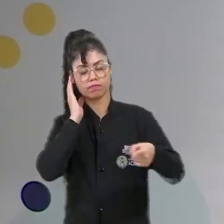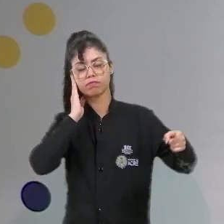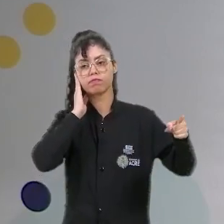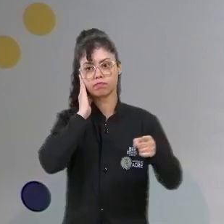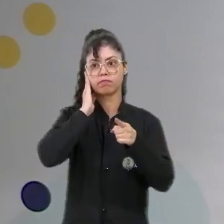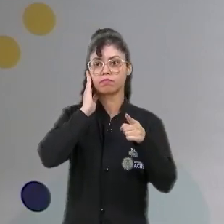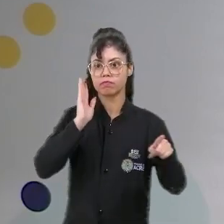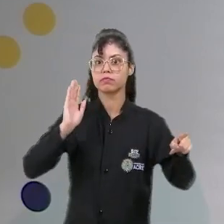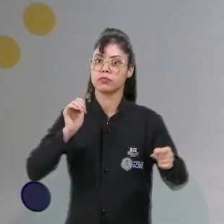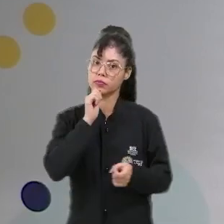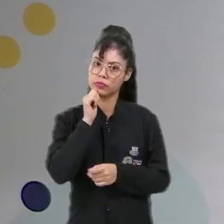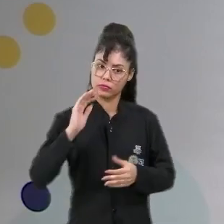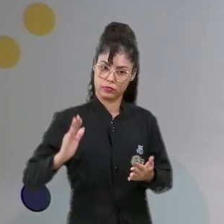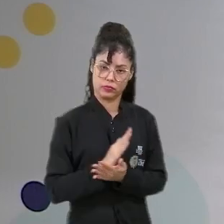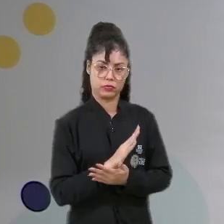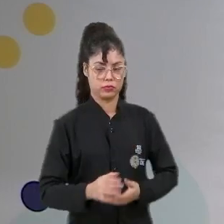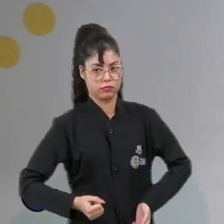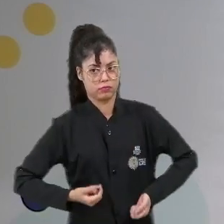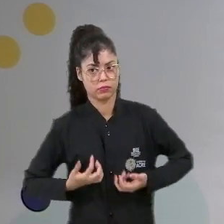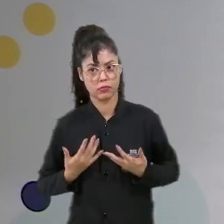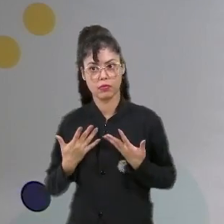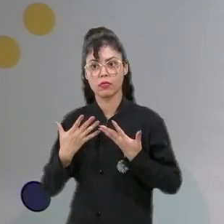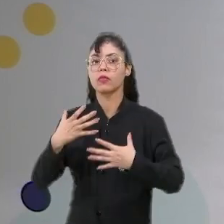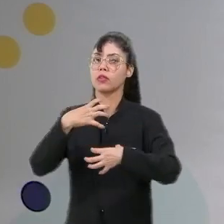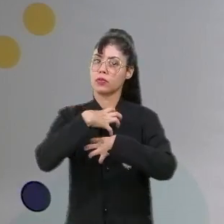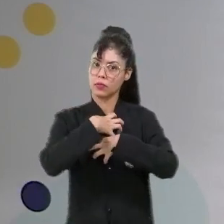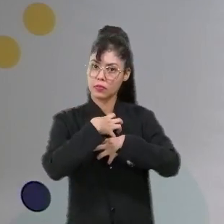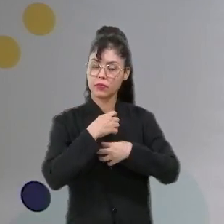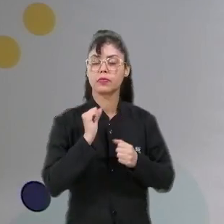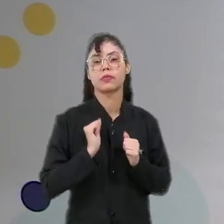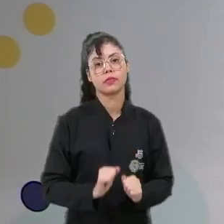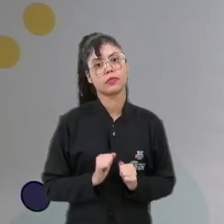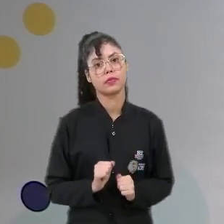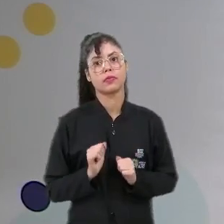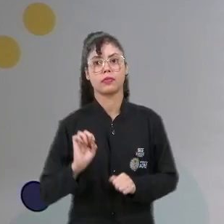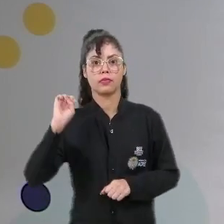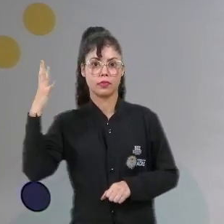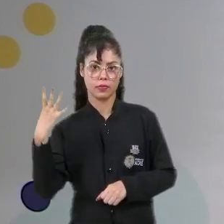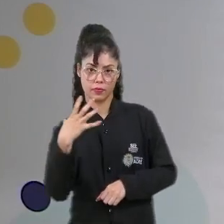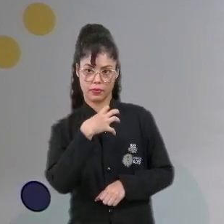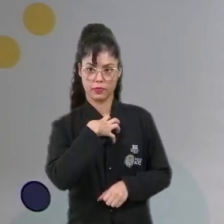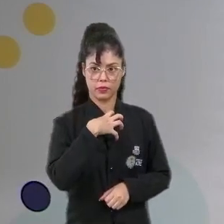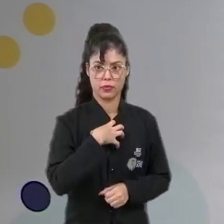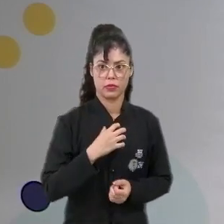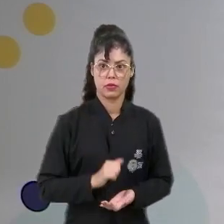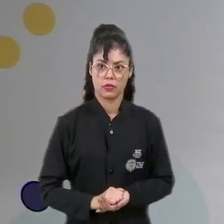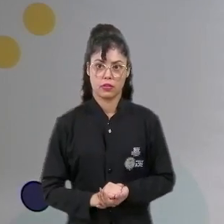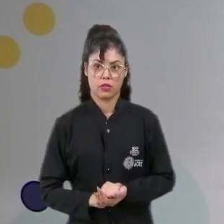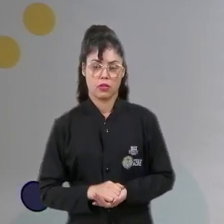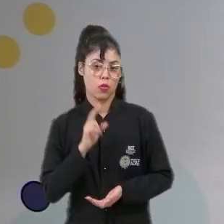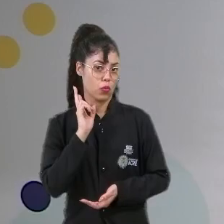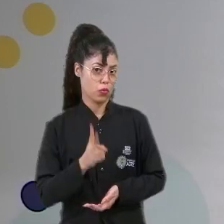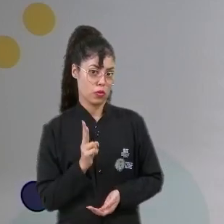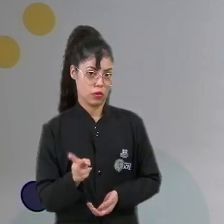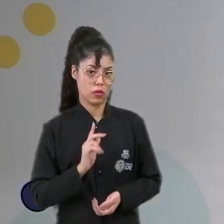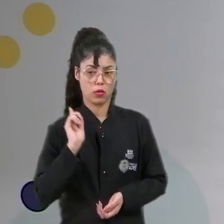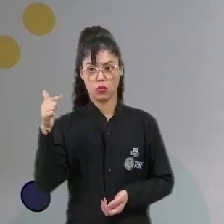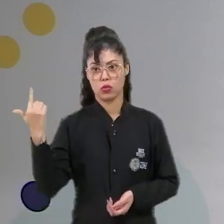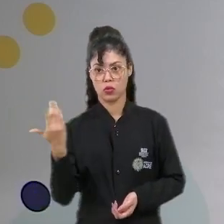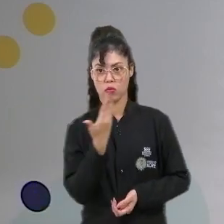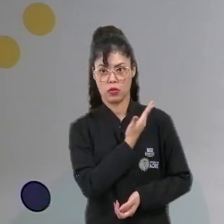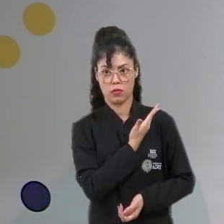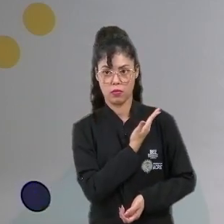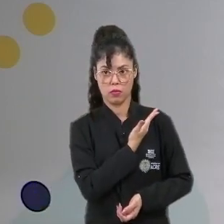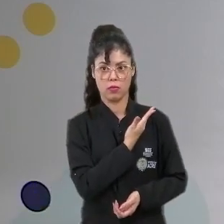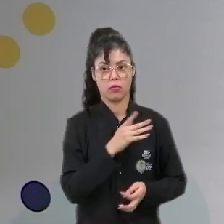lhe provoca algum sentimento, que pode ser que esse sentimento não seja o mesmo do que o seu